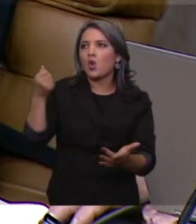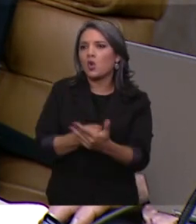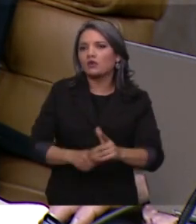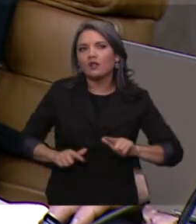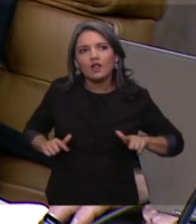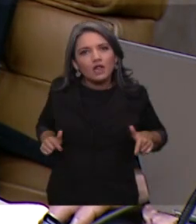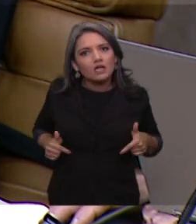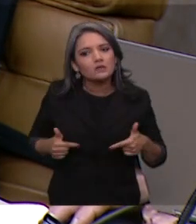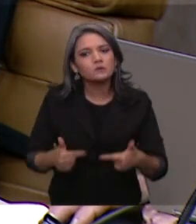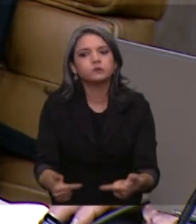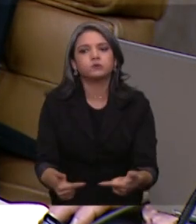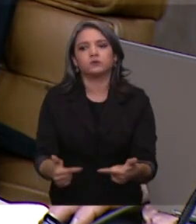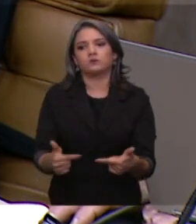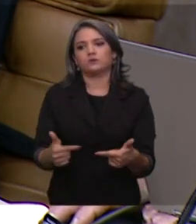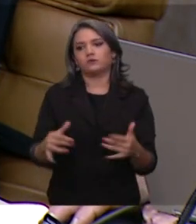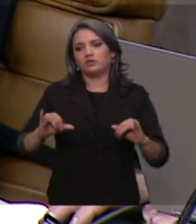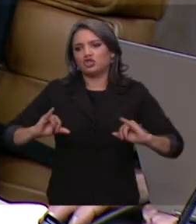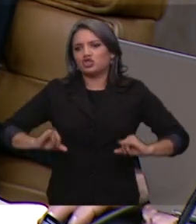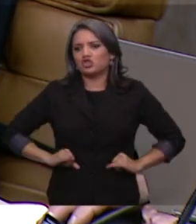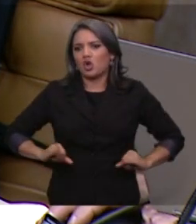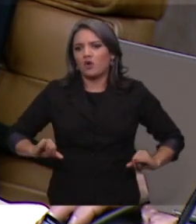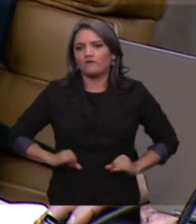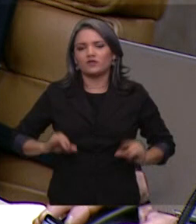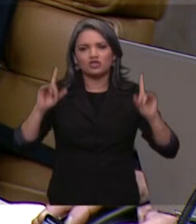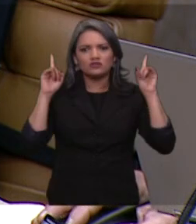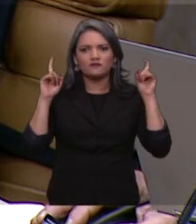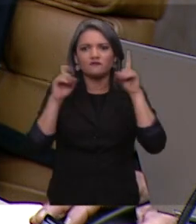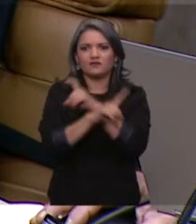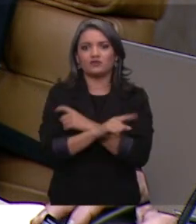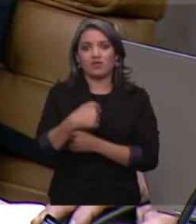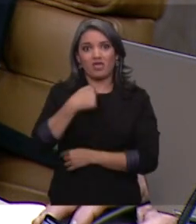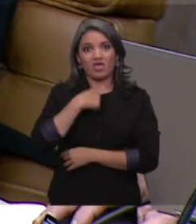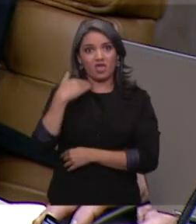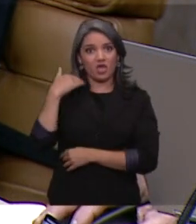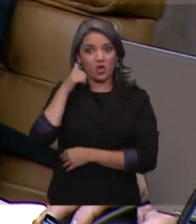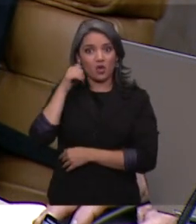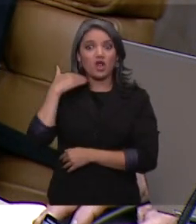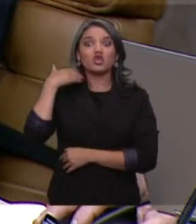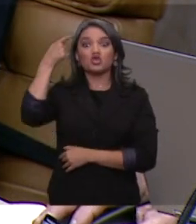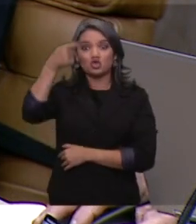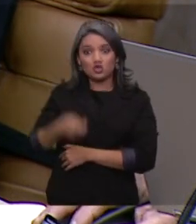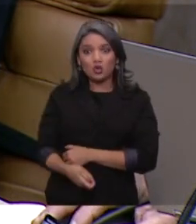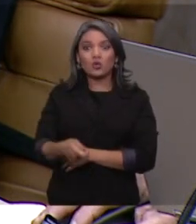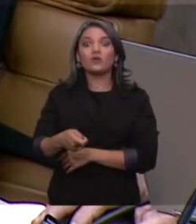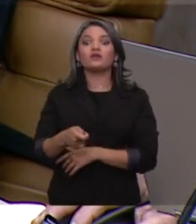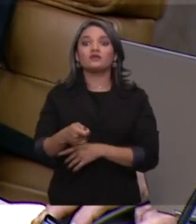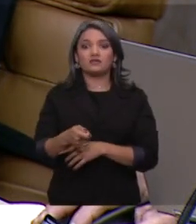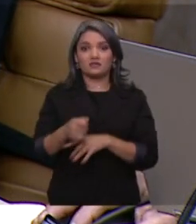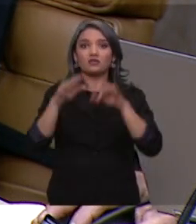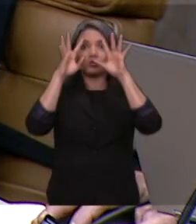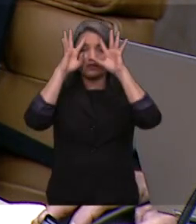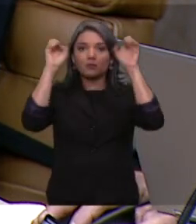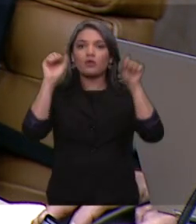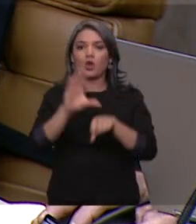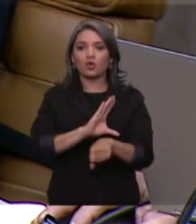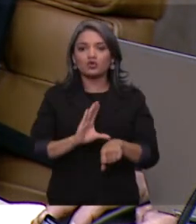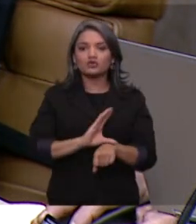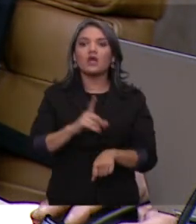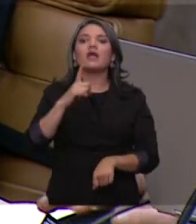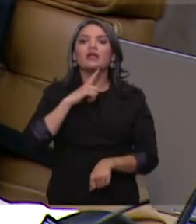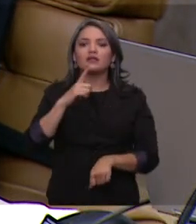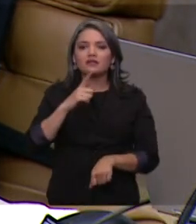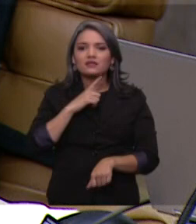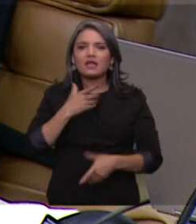de cátedra. Estou falando porque, como juíza de um tribunal constitucional, sou tratada com discriminação,